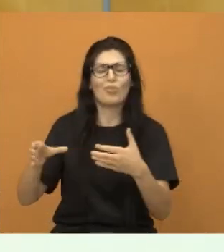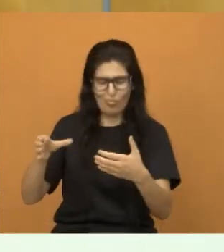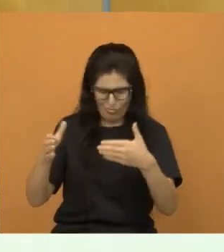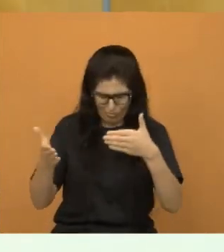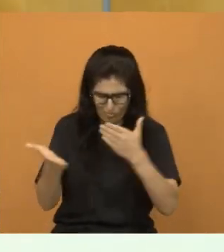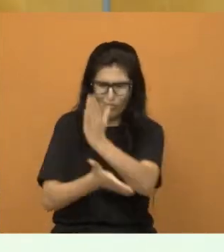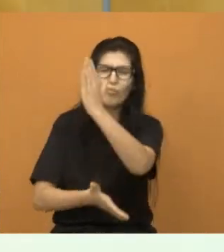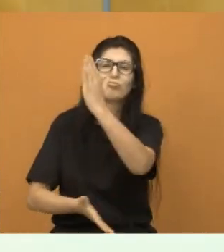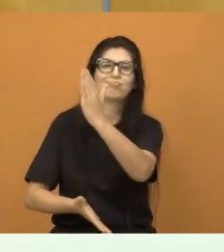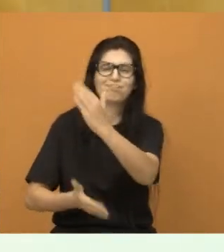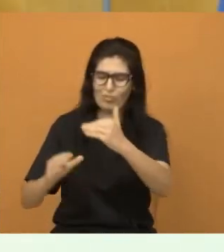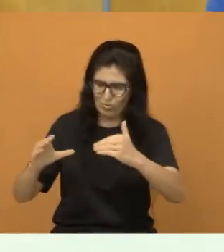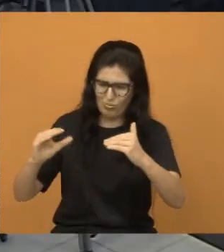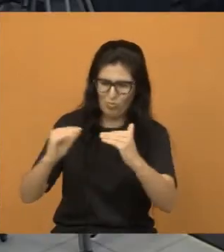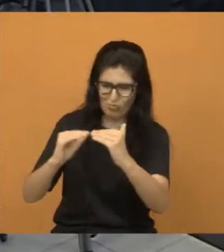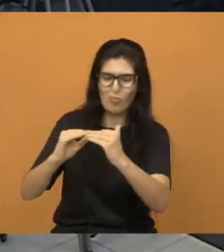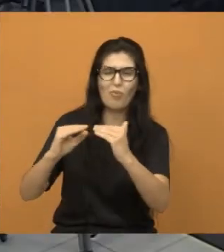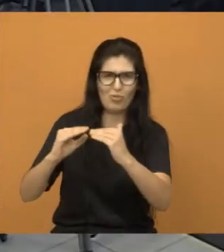projeto.